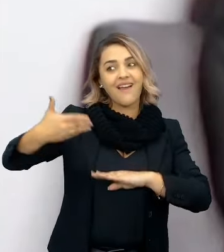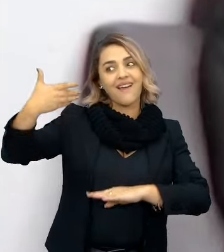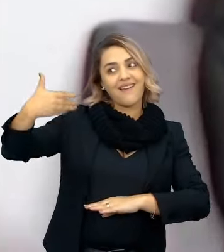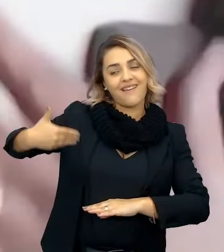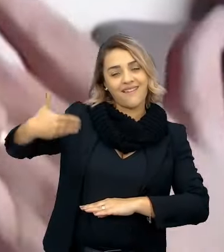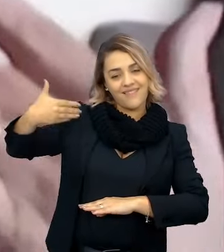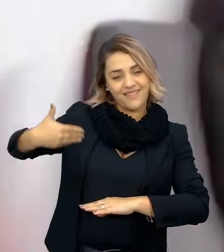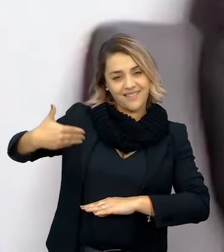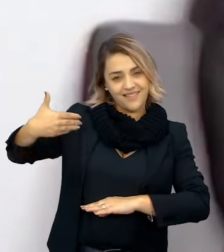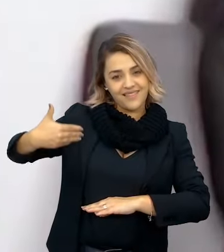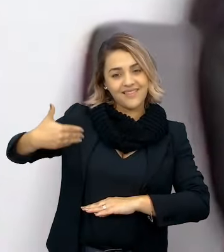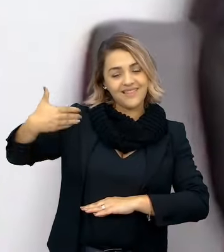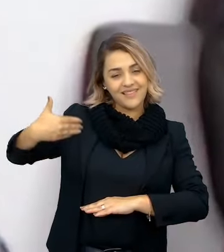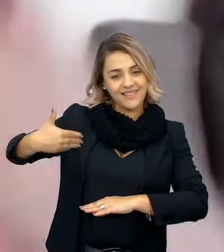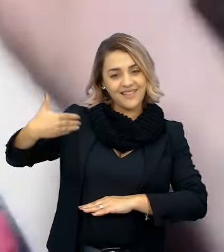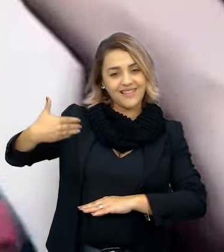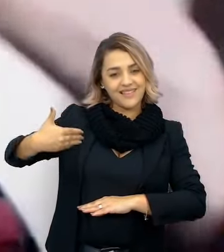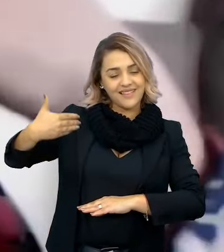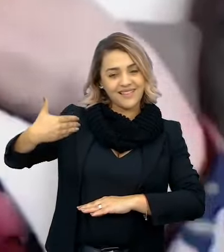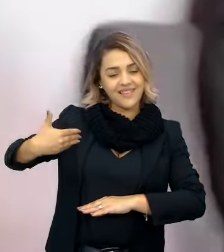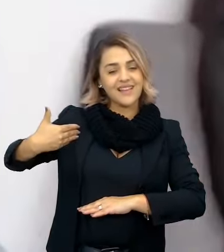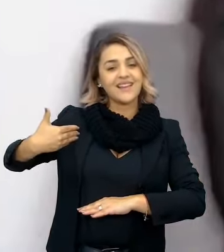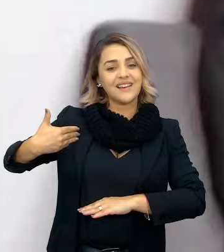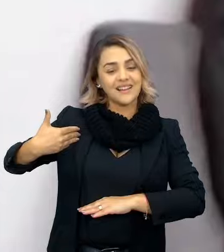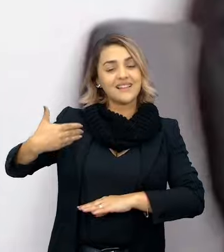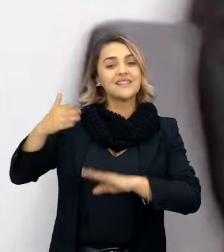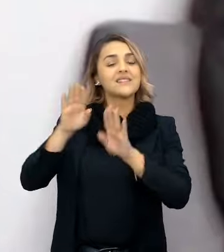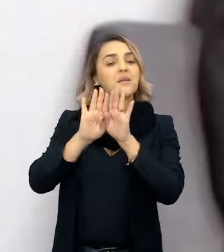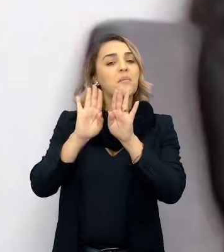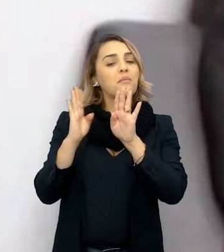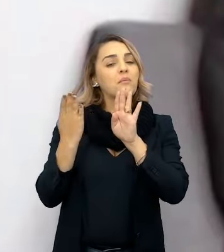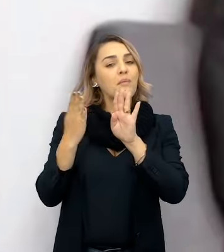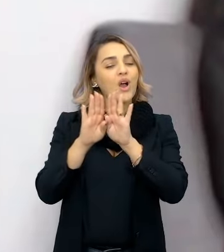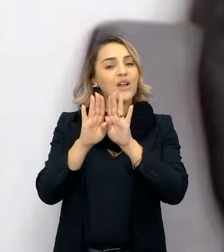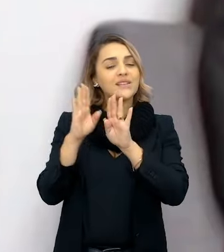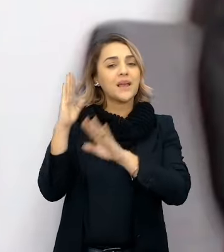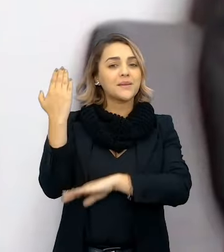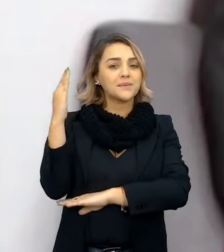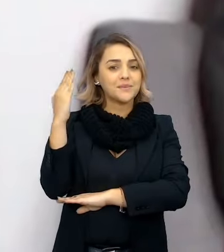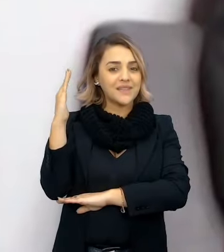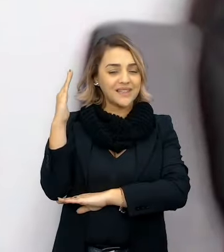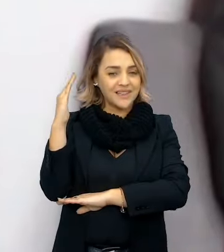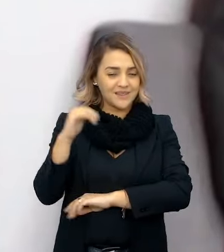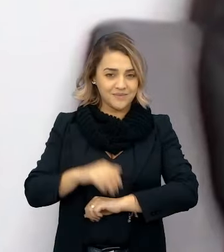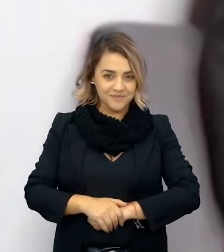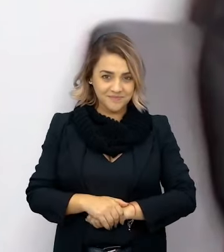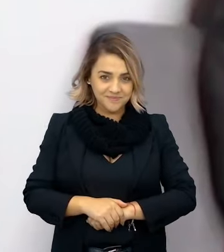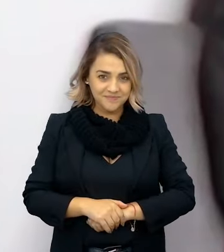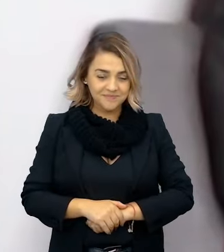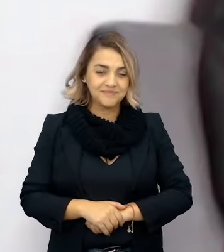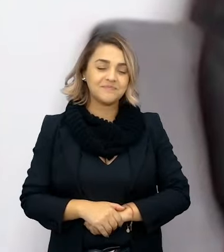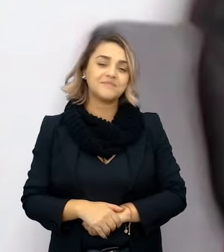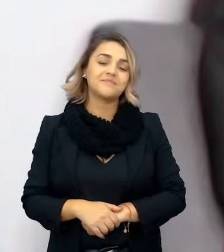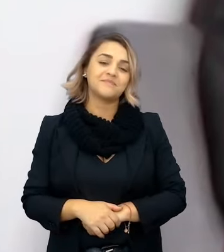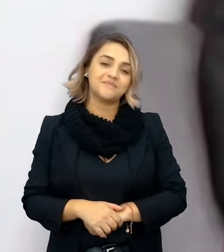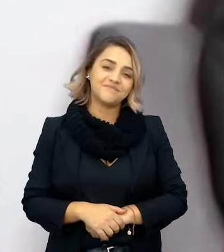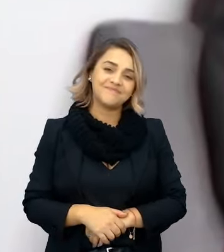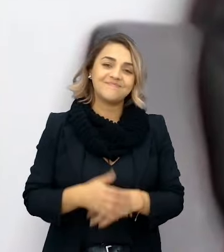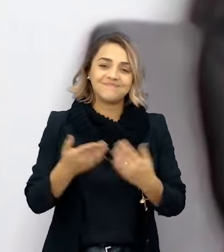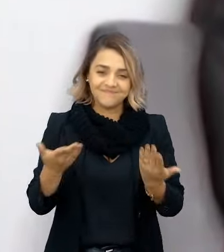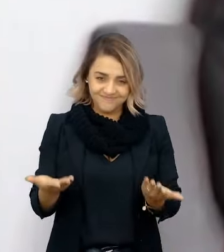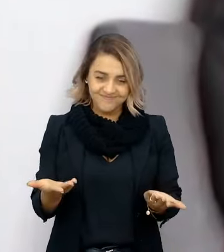escrivaninha, e atrás de mim tem uma porta de madeira fechada, tá bom? Então, essa é a